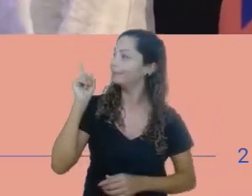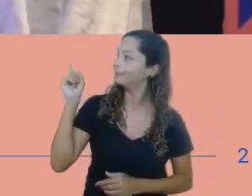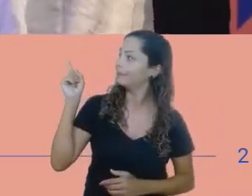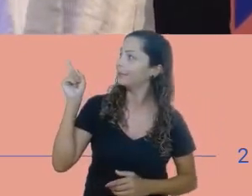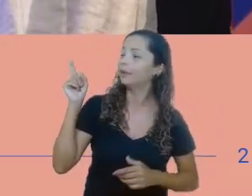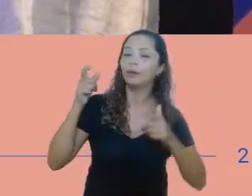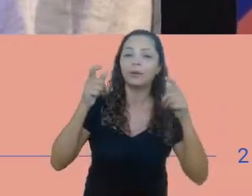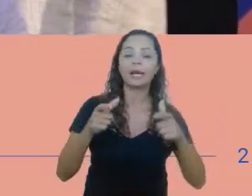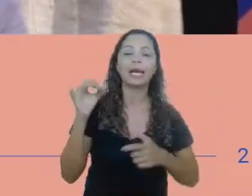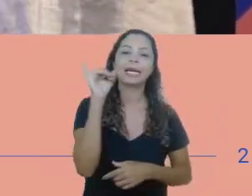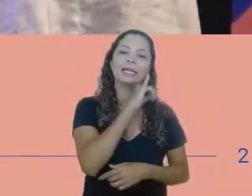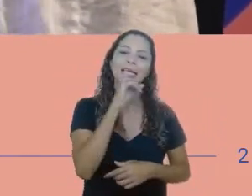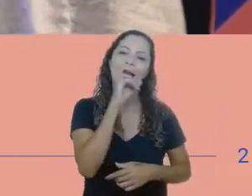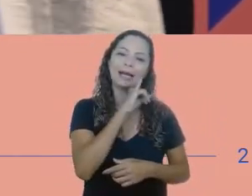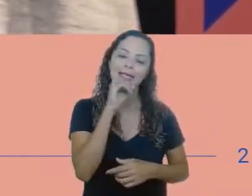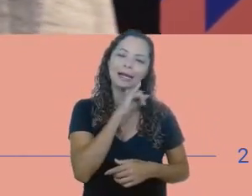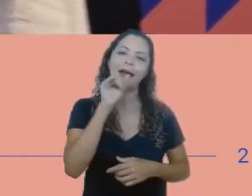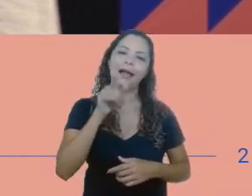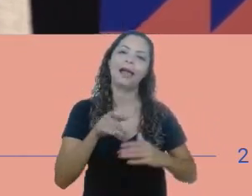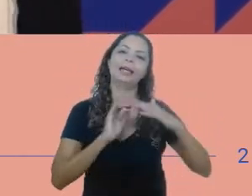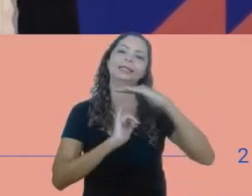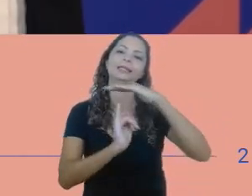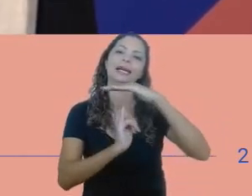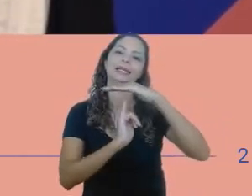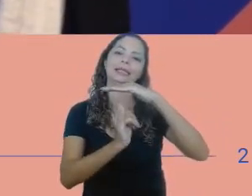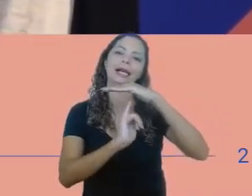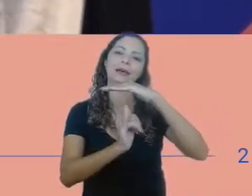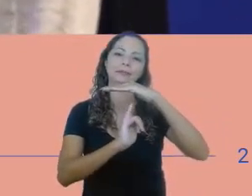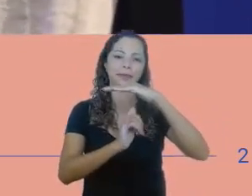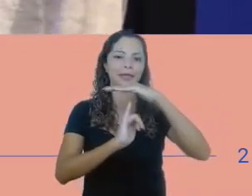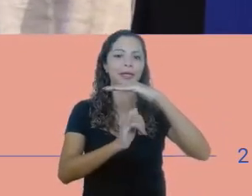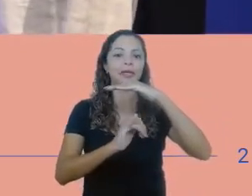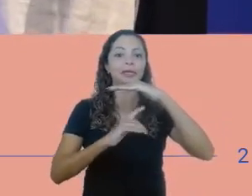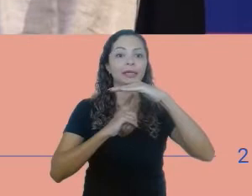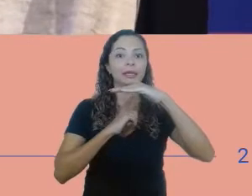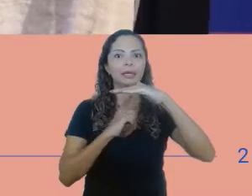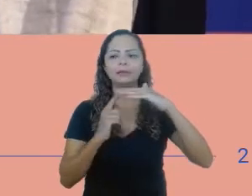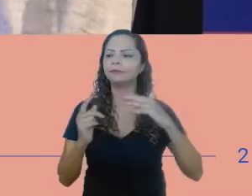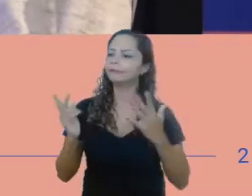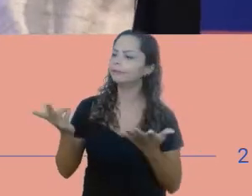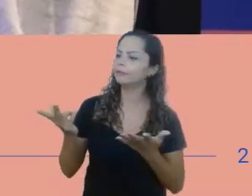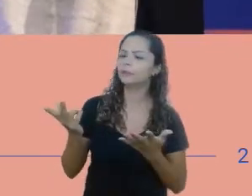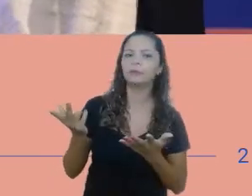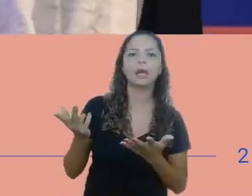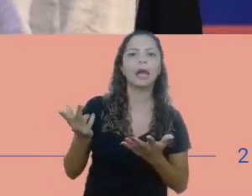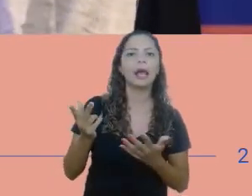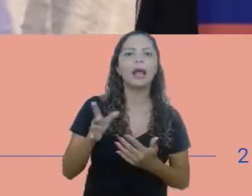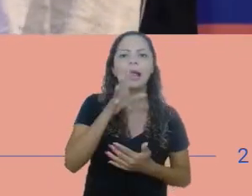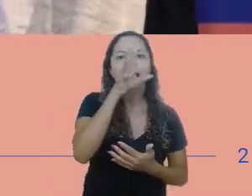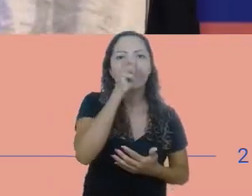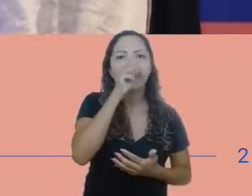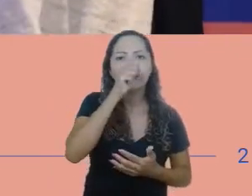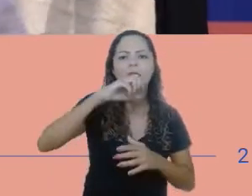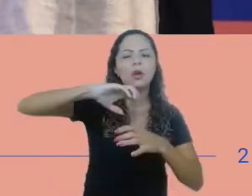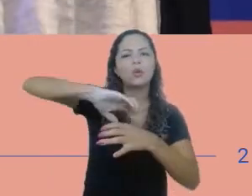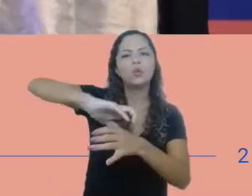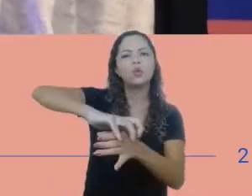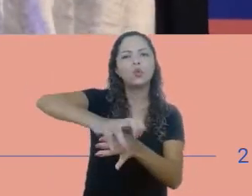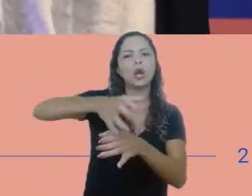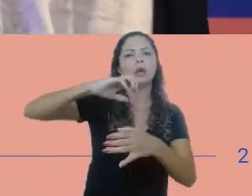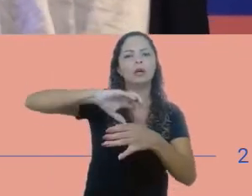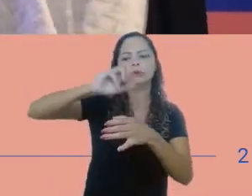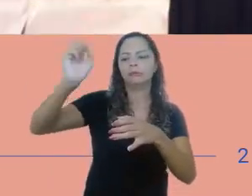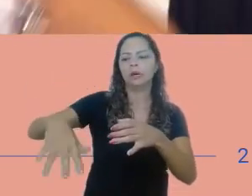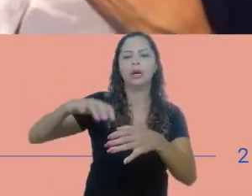Startup que olhou para a produção de suco de laranja envio a quantidade de casca de laranja que ficava ao final do